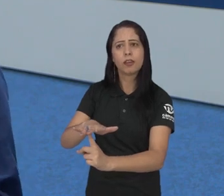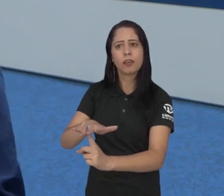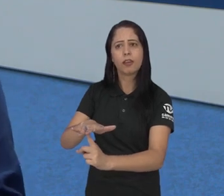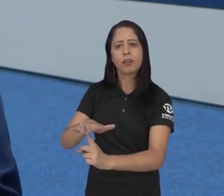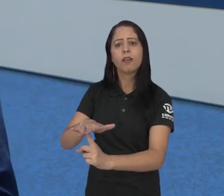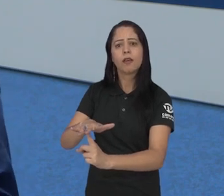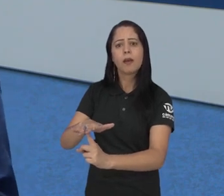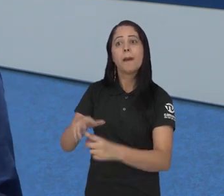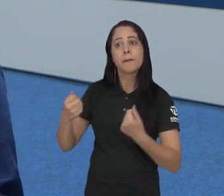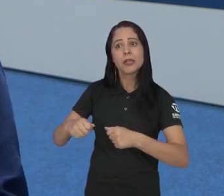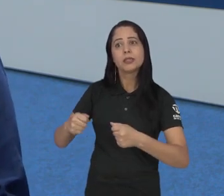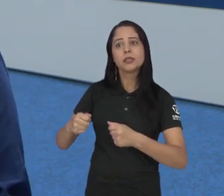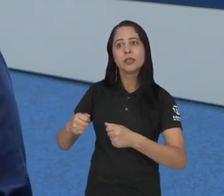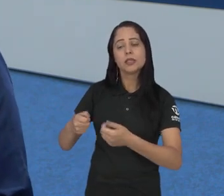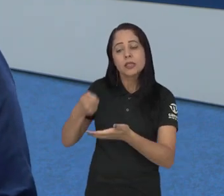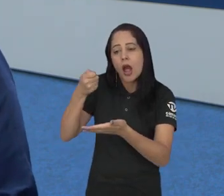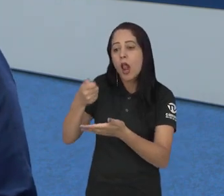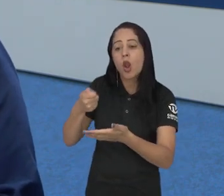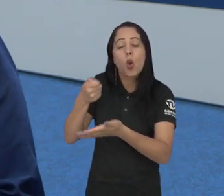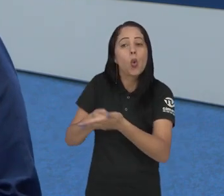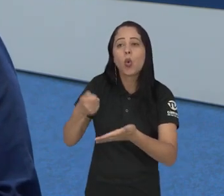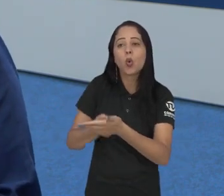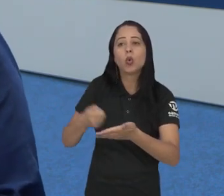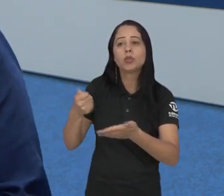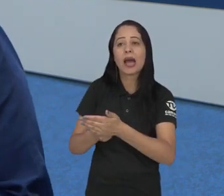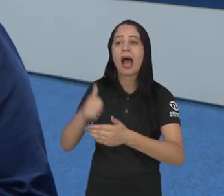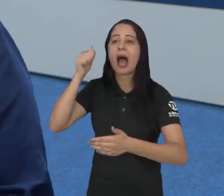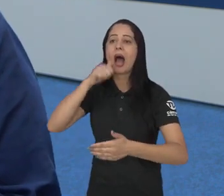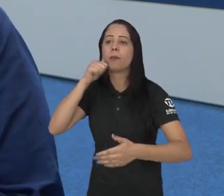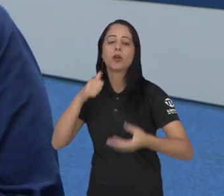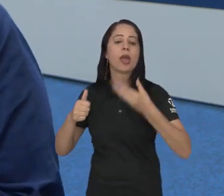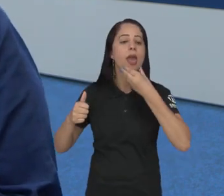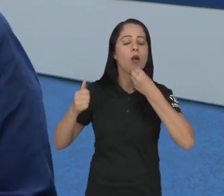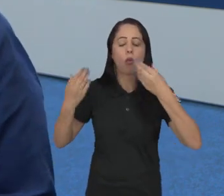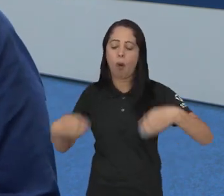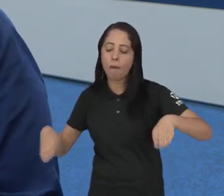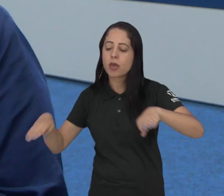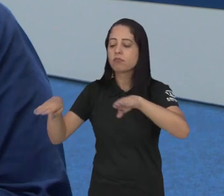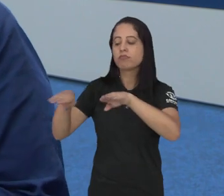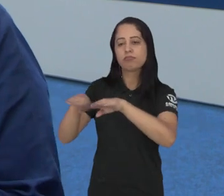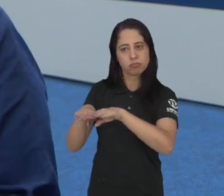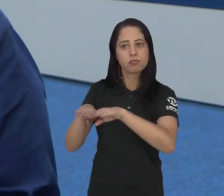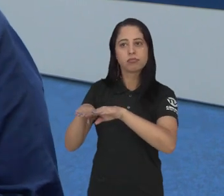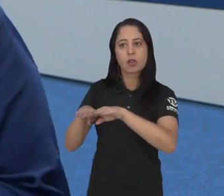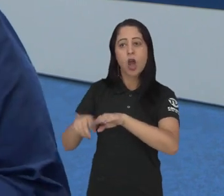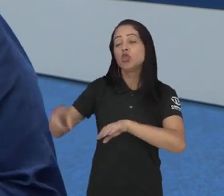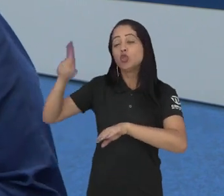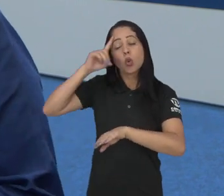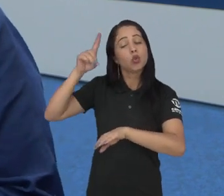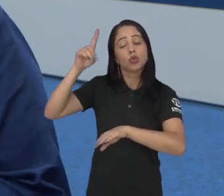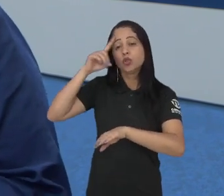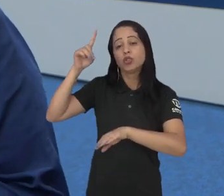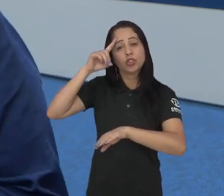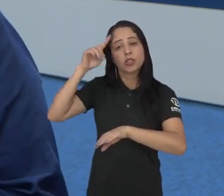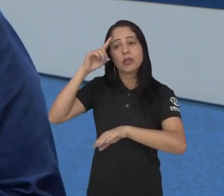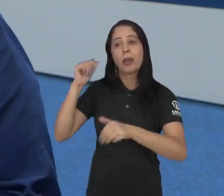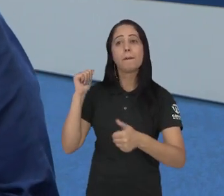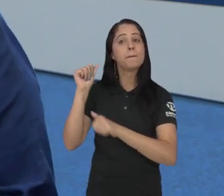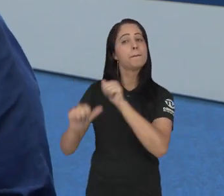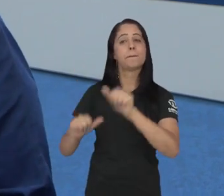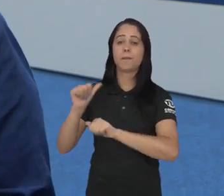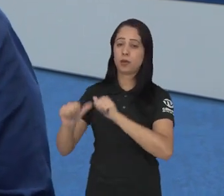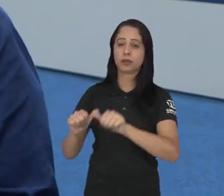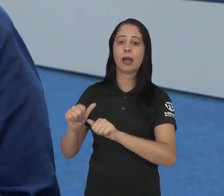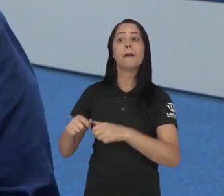pela igualdade das mulheres porque o machismo é uma cultura e é na educação é no dia a dia que nós vamos mudar